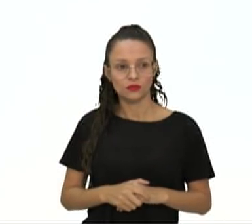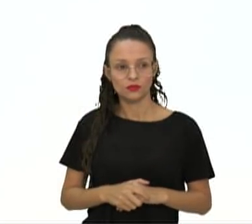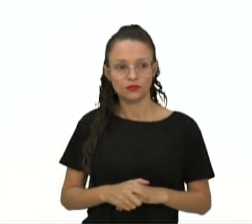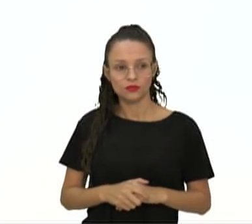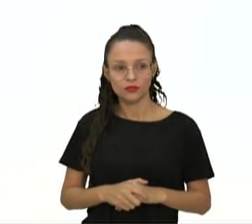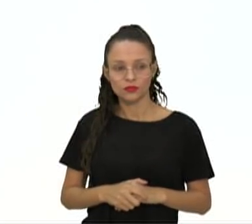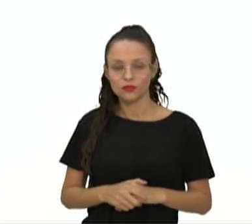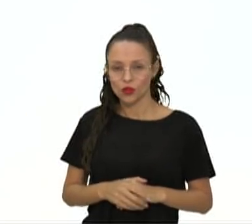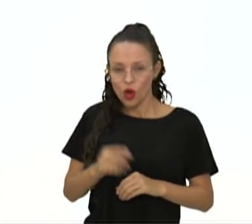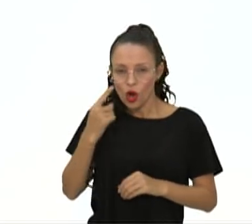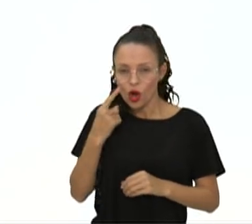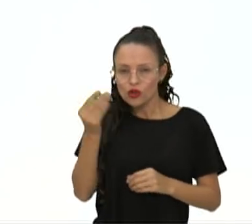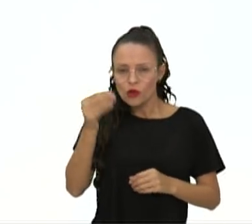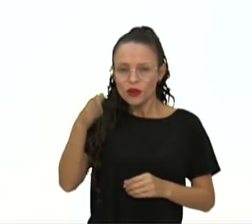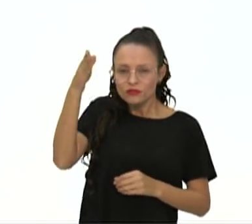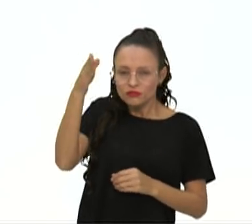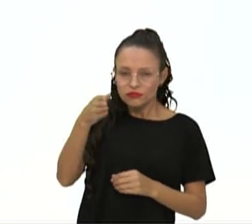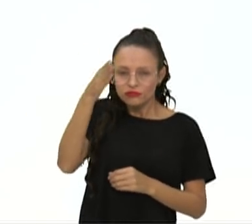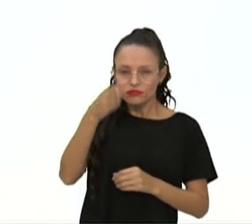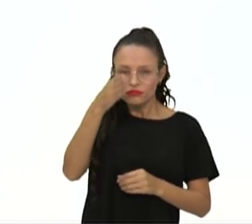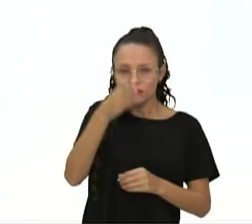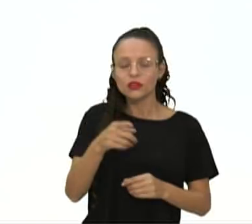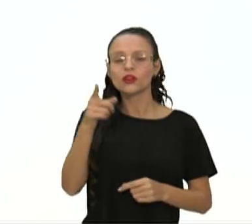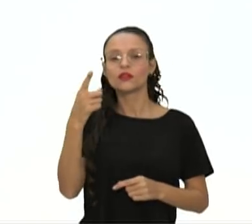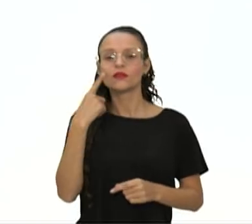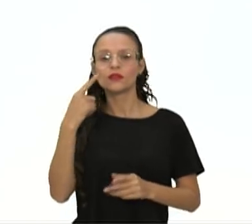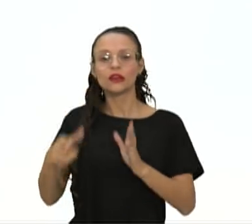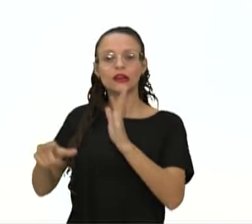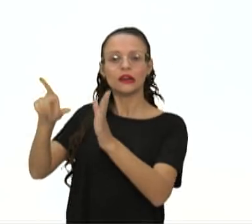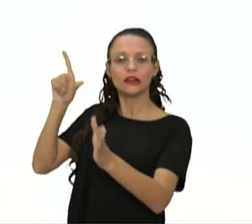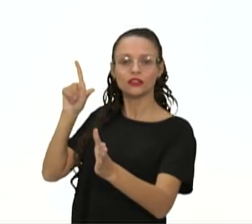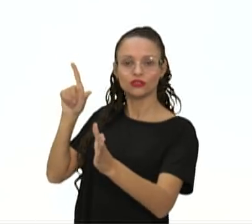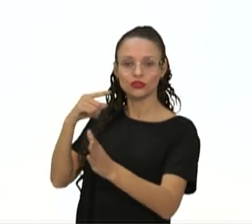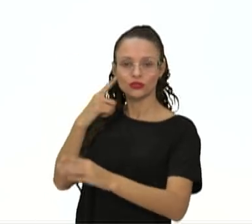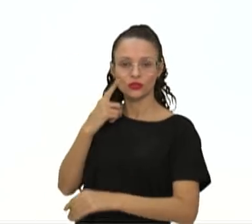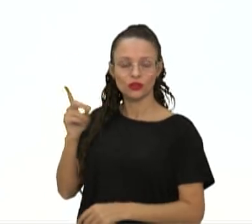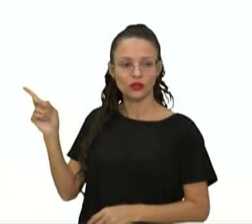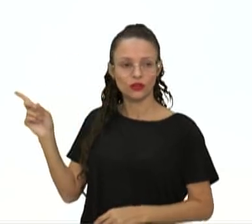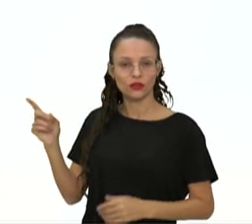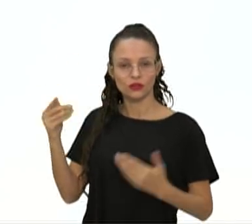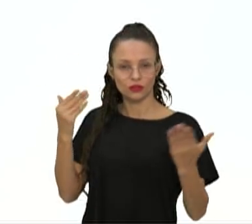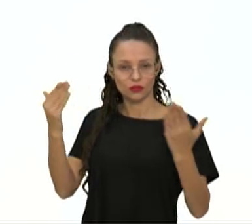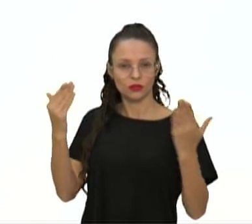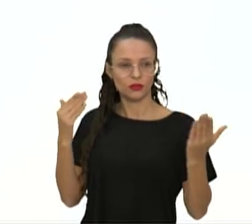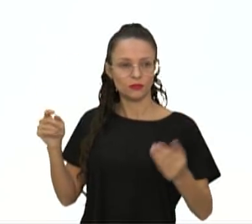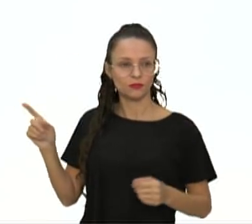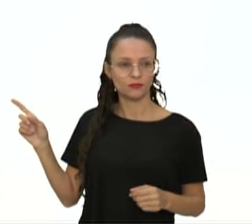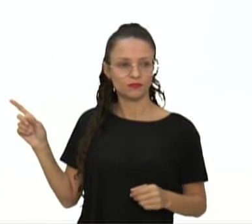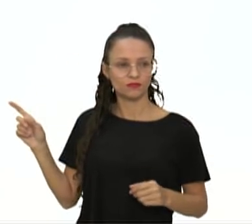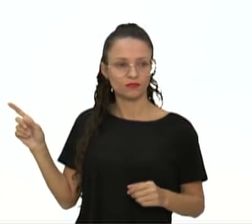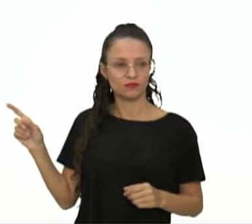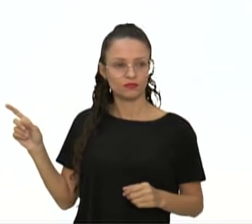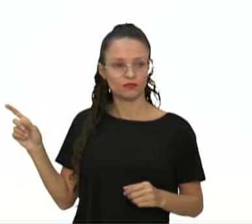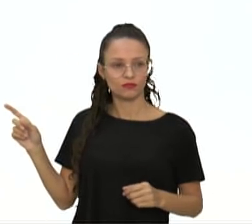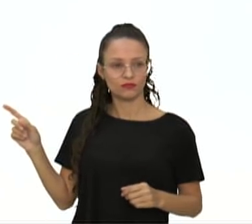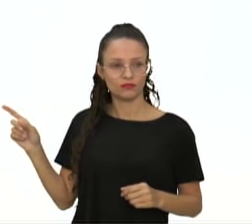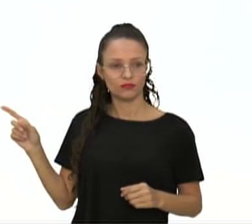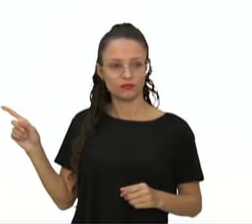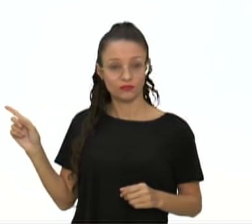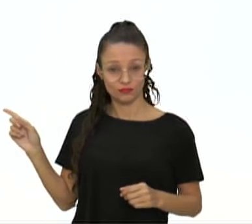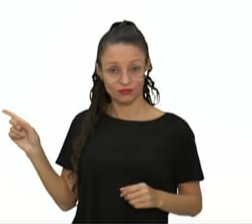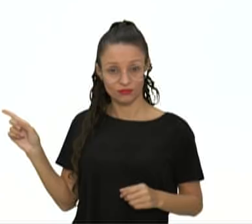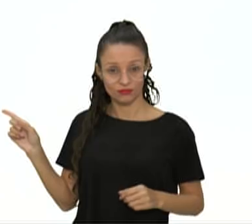na conta que a gente fez e confere com o que a gente tinha feito anteriormente. E a gente já vinha fazendo antes. Ó, dá uma olhada.